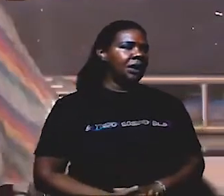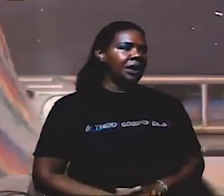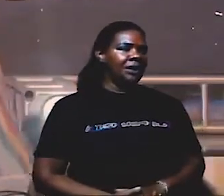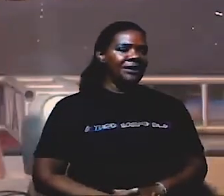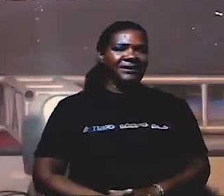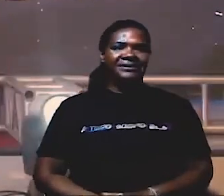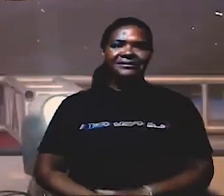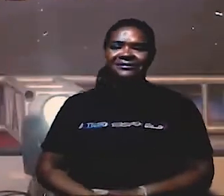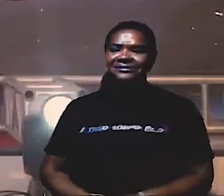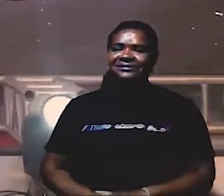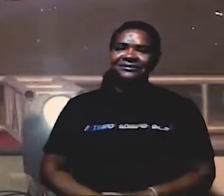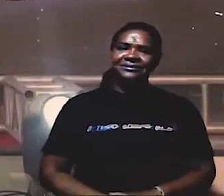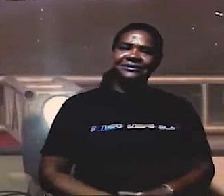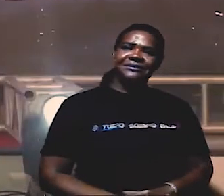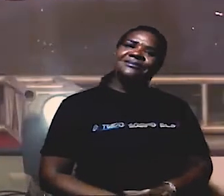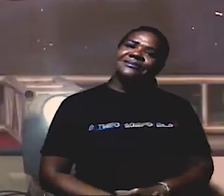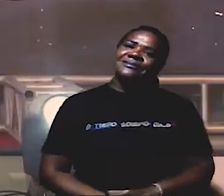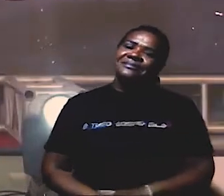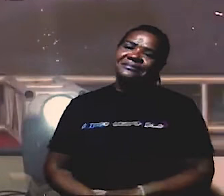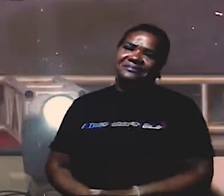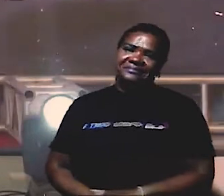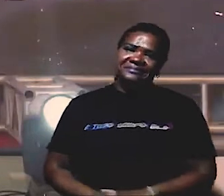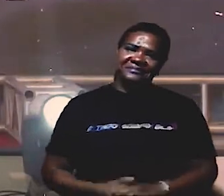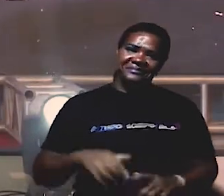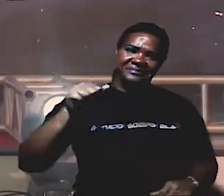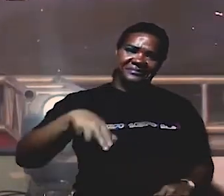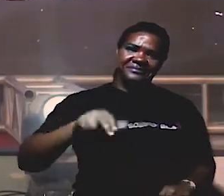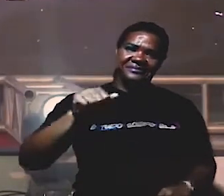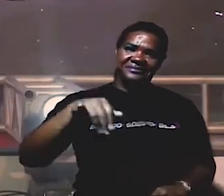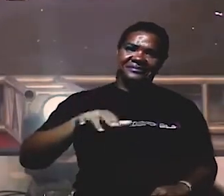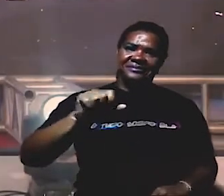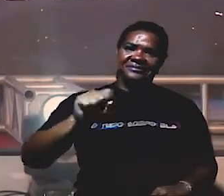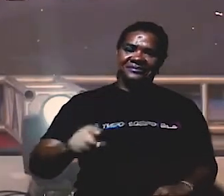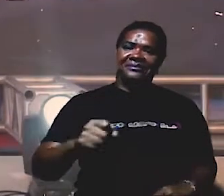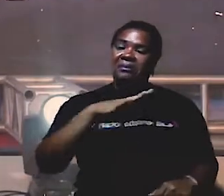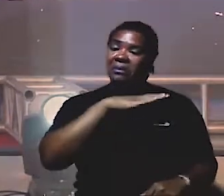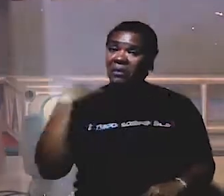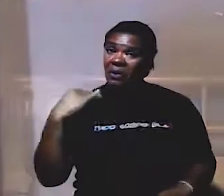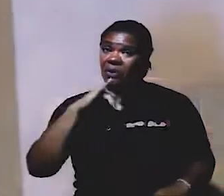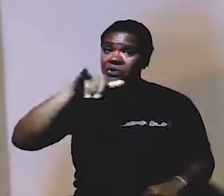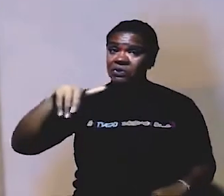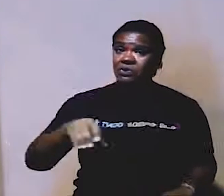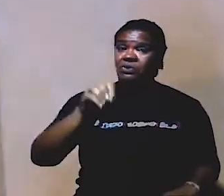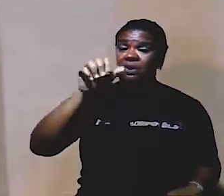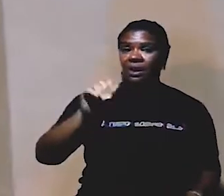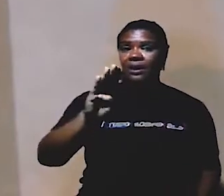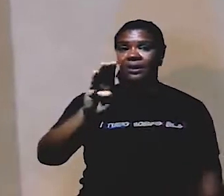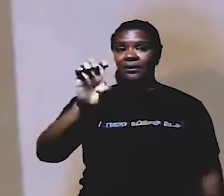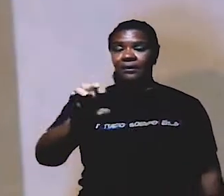Adonias morreu. Joabe